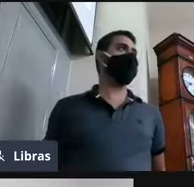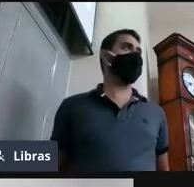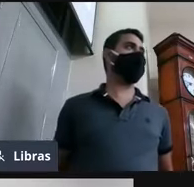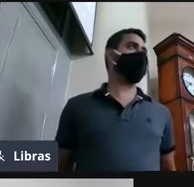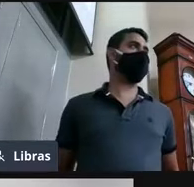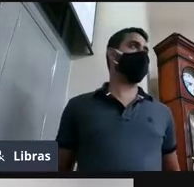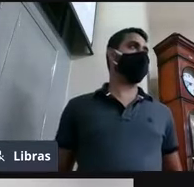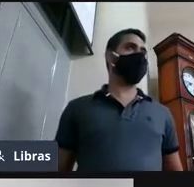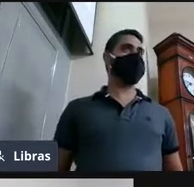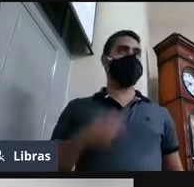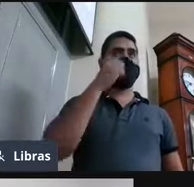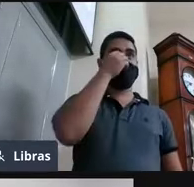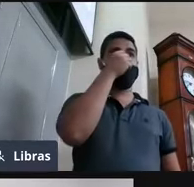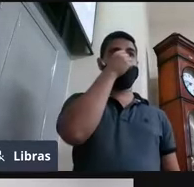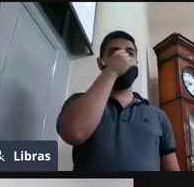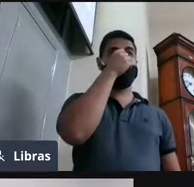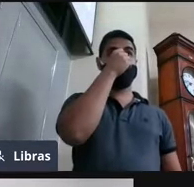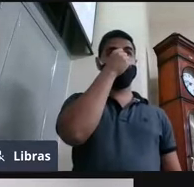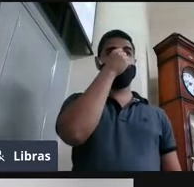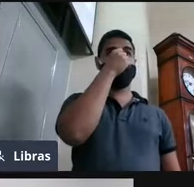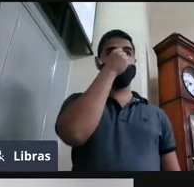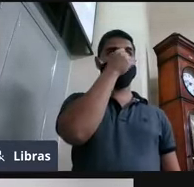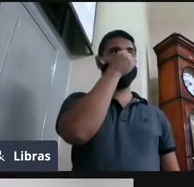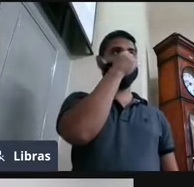Vereador Silvio.